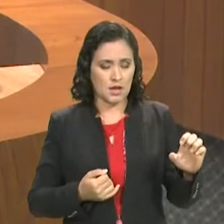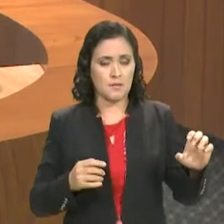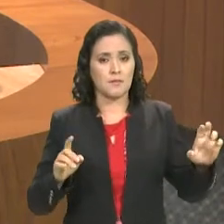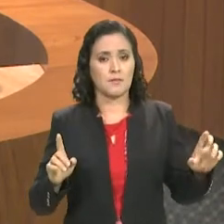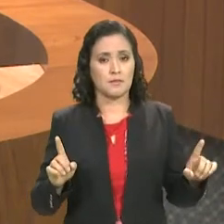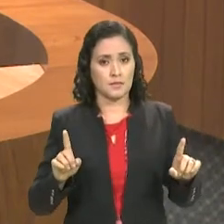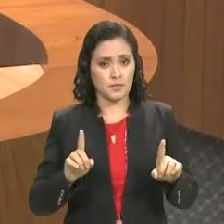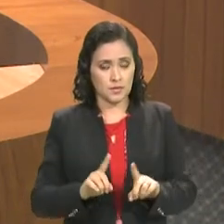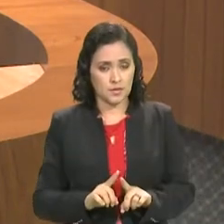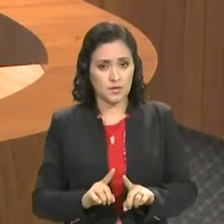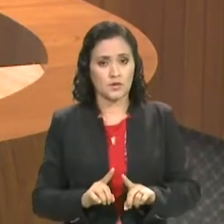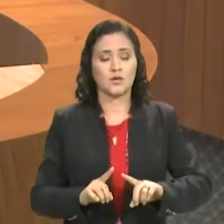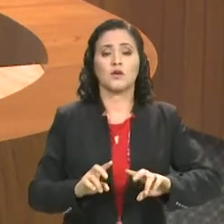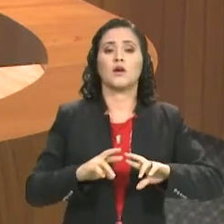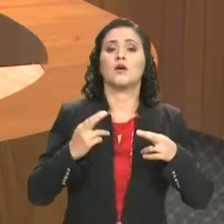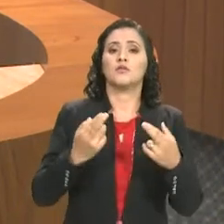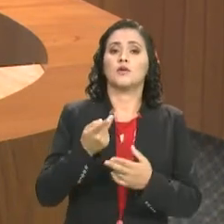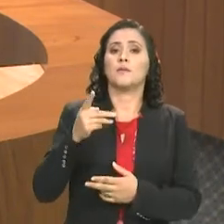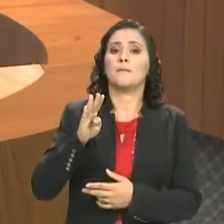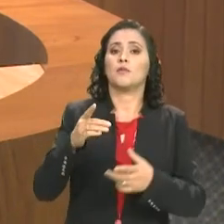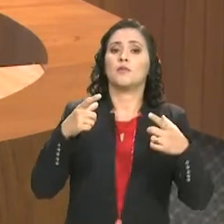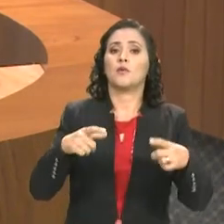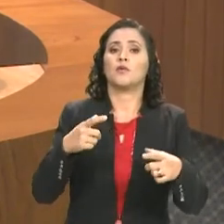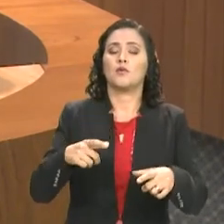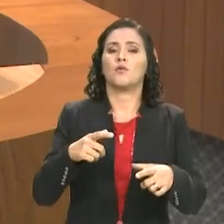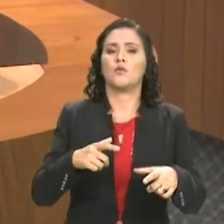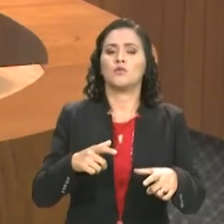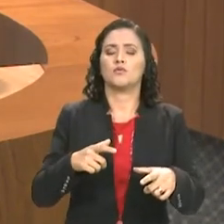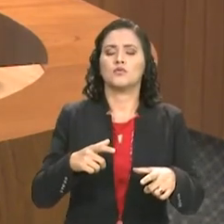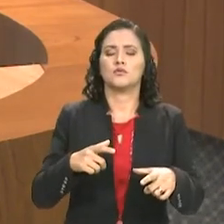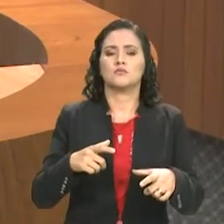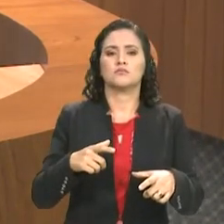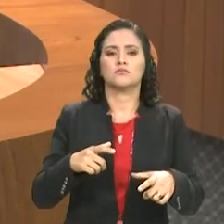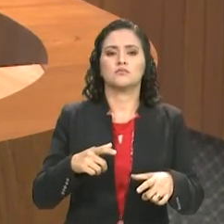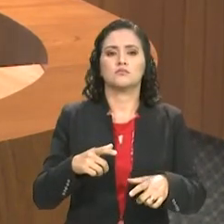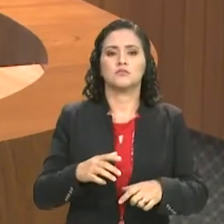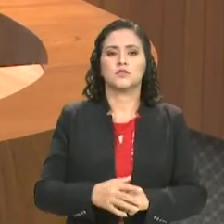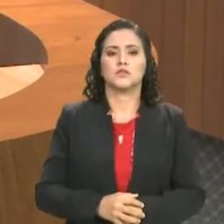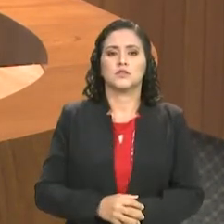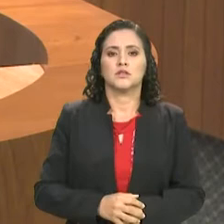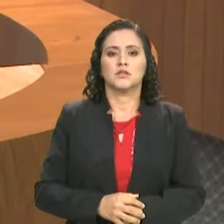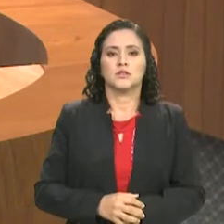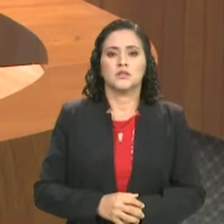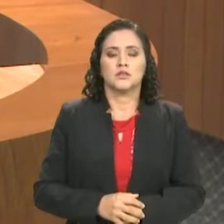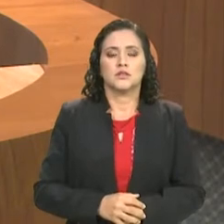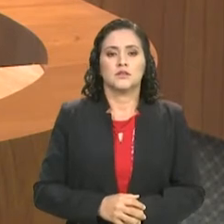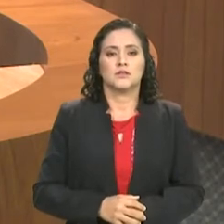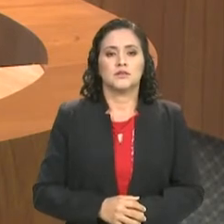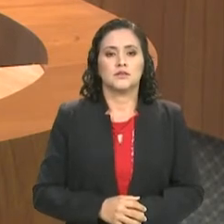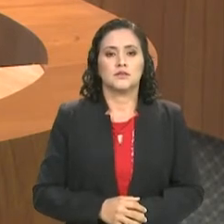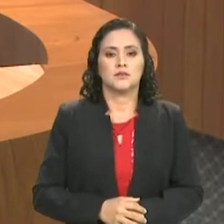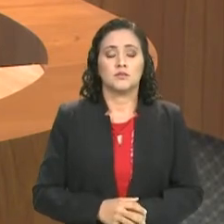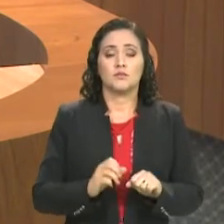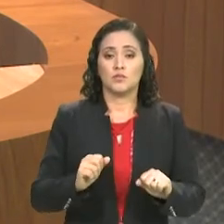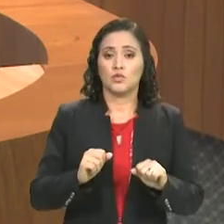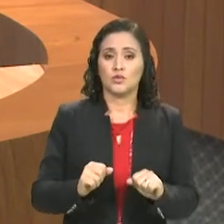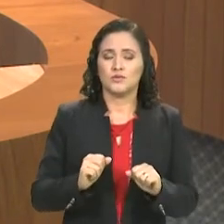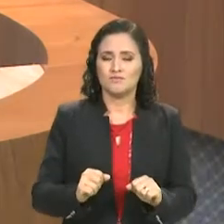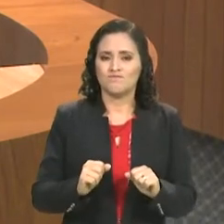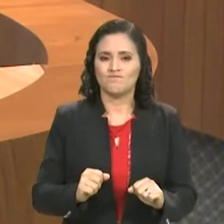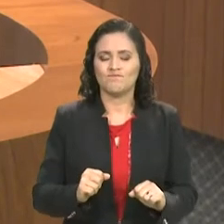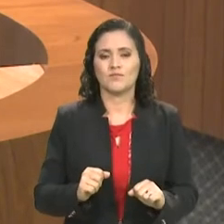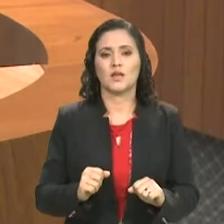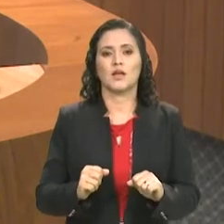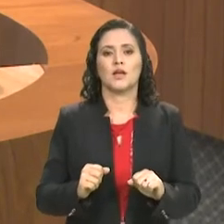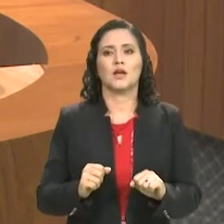um ambiente neutro, um ambiente em que pudesse procurar soluções para o abandono